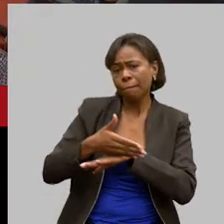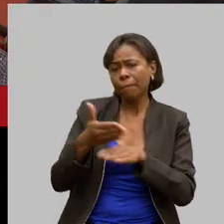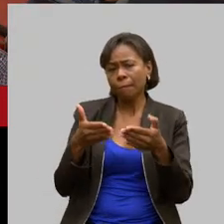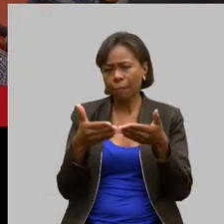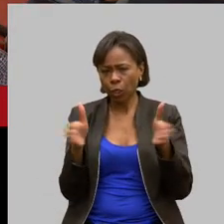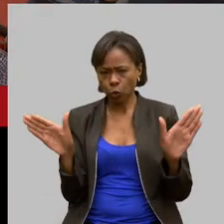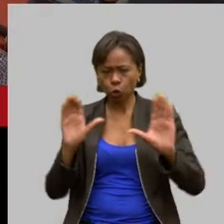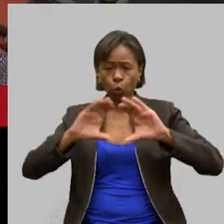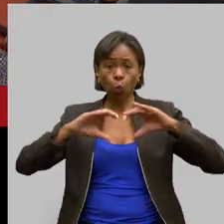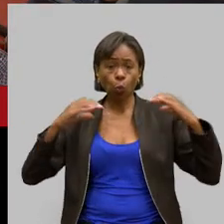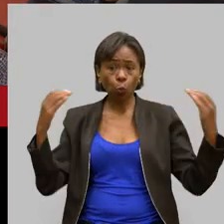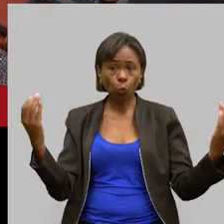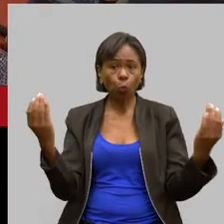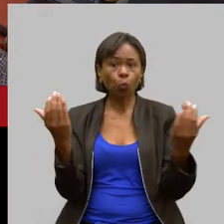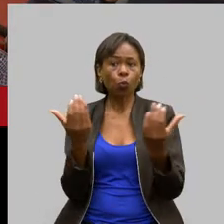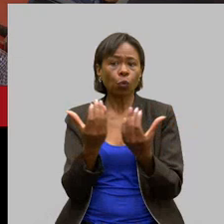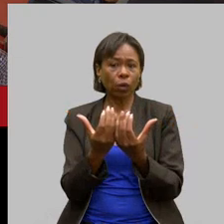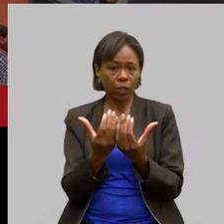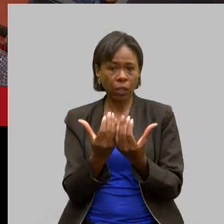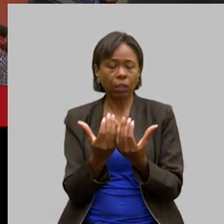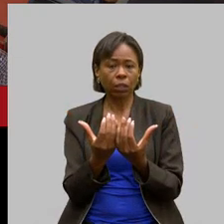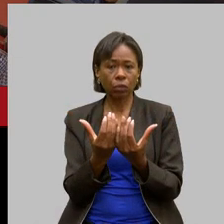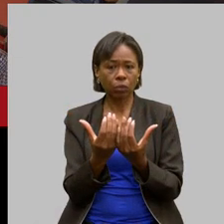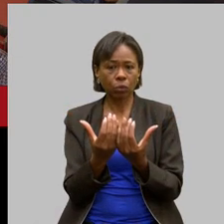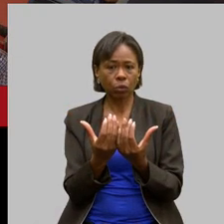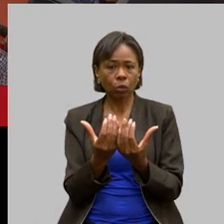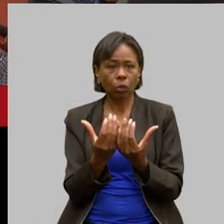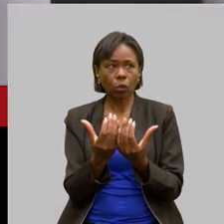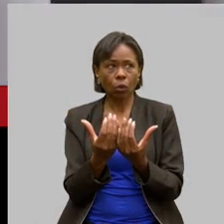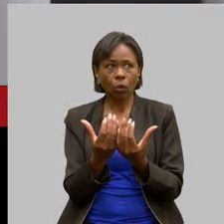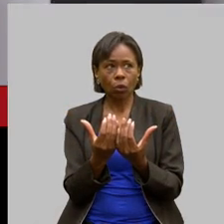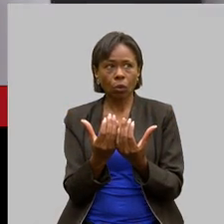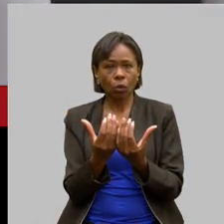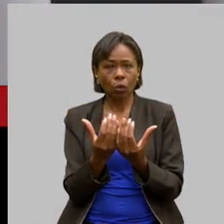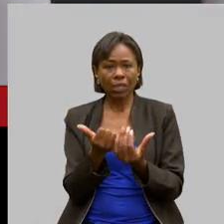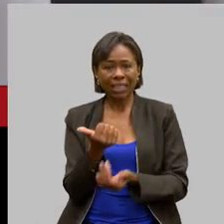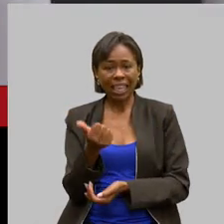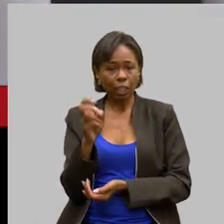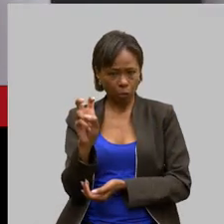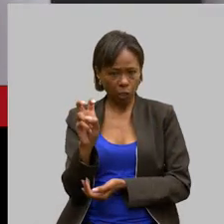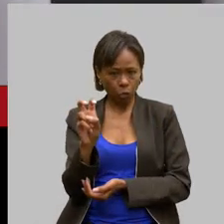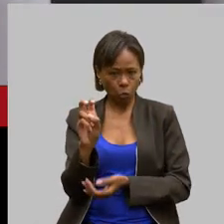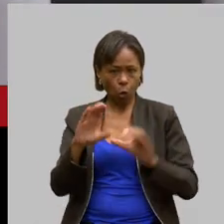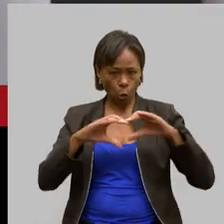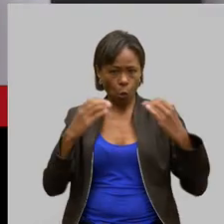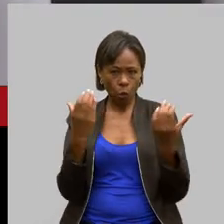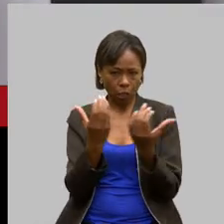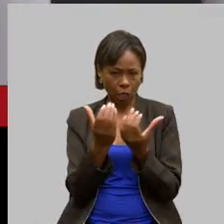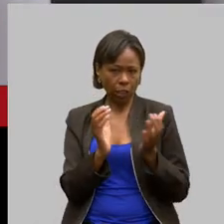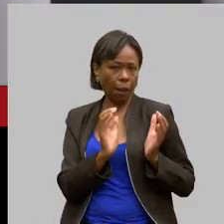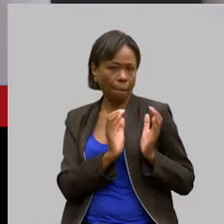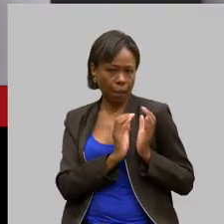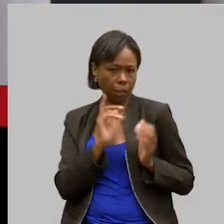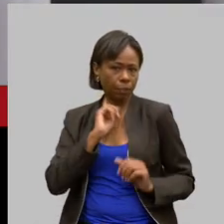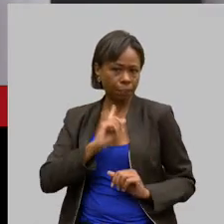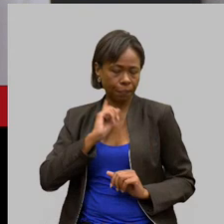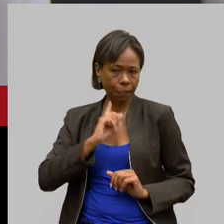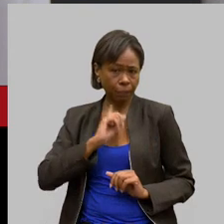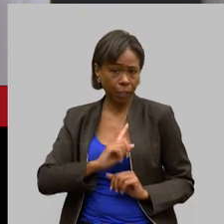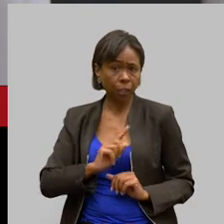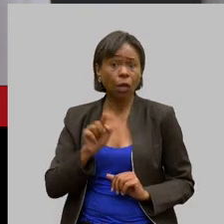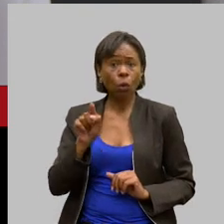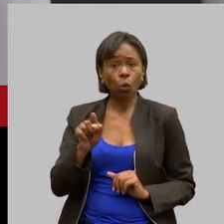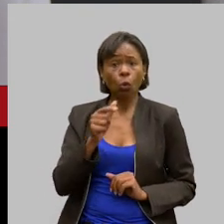congresso eh os 15 eh 15º eh congresso das apaz de Minas Gerais e o